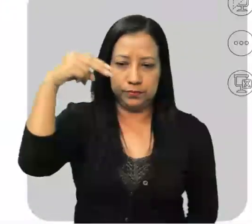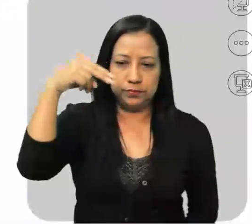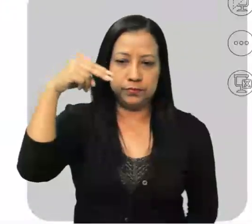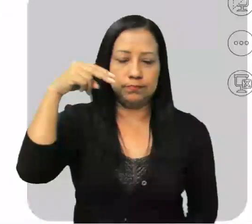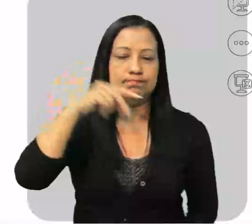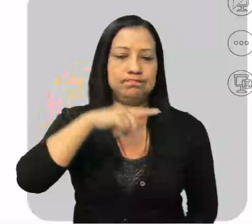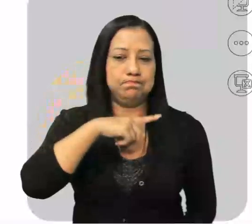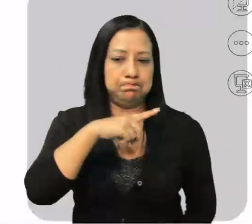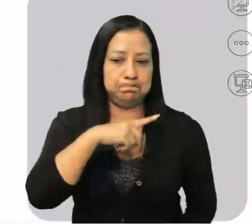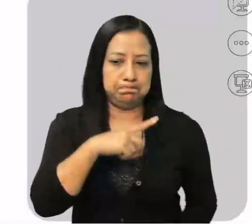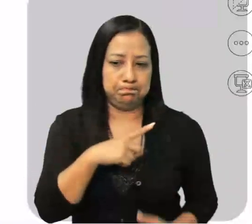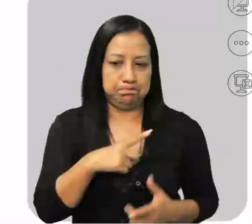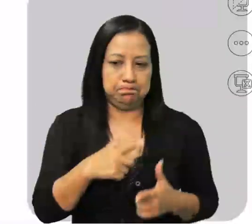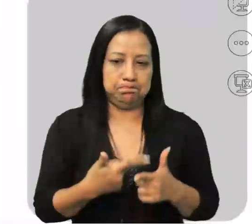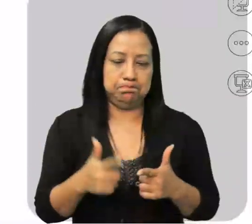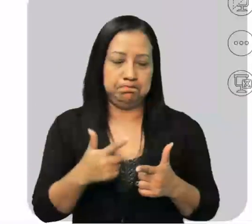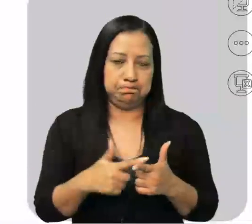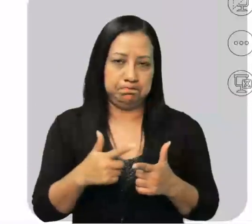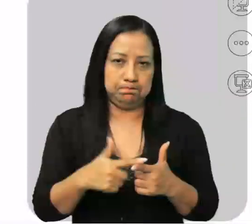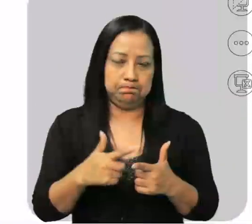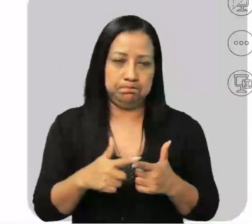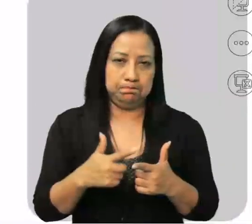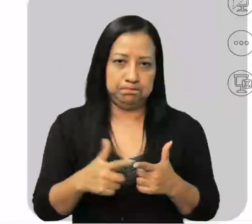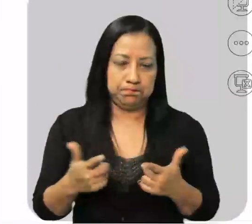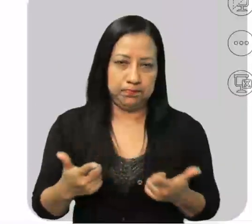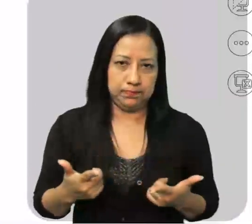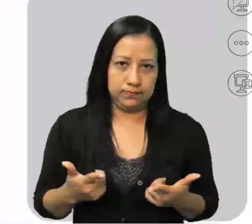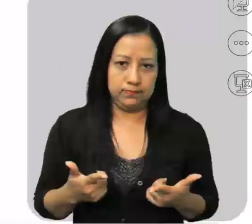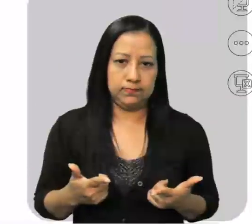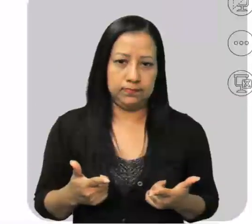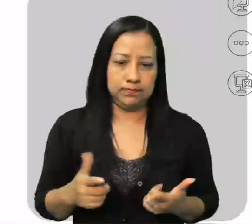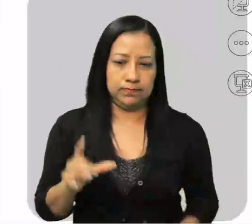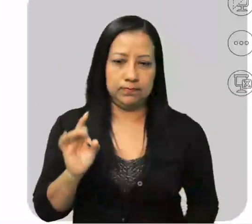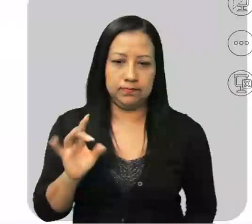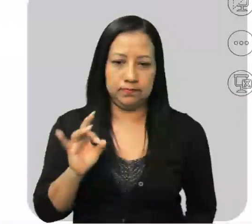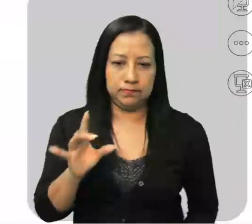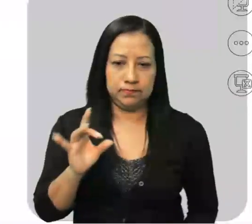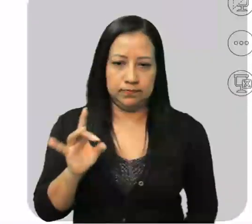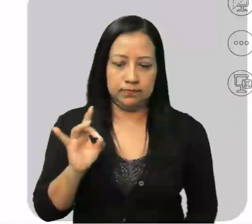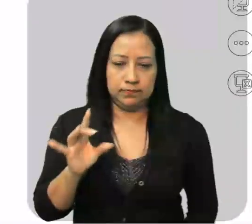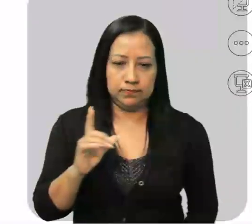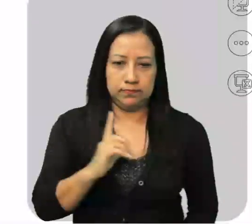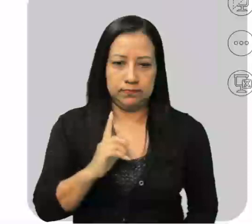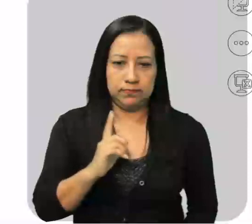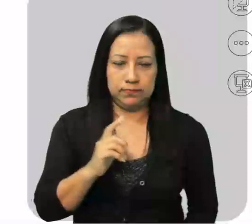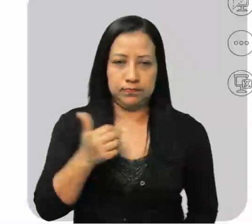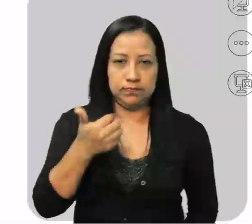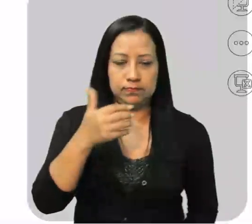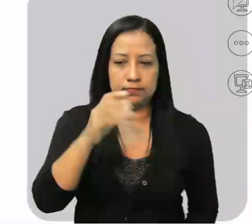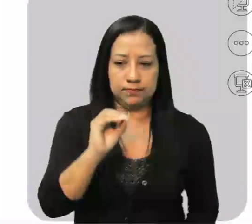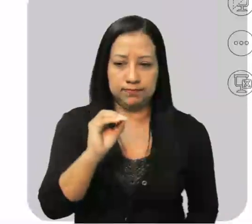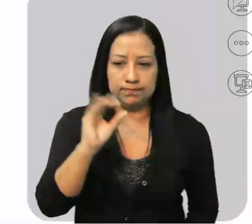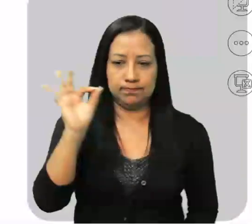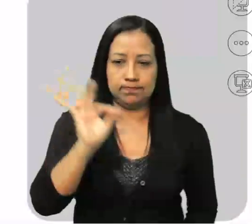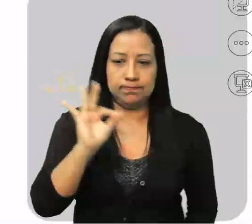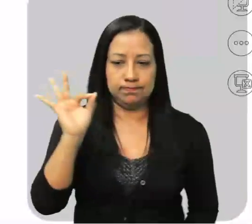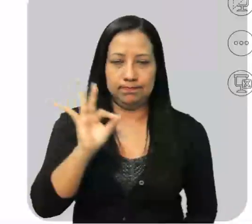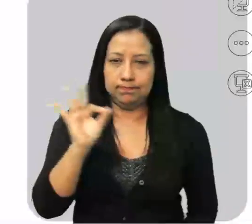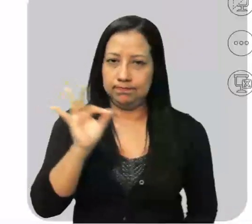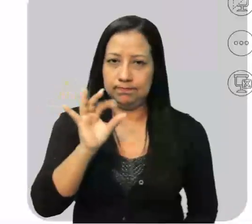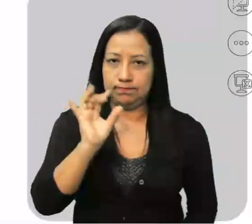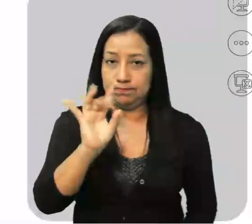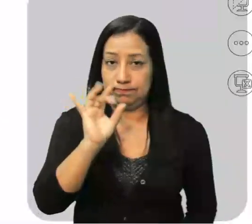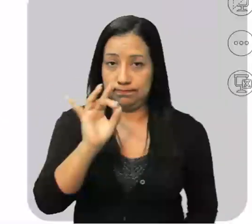norte configura num problema sério, só atendido com esgoto